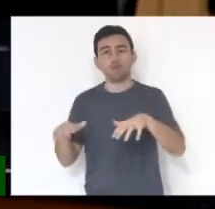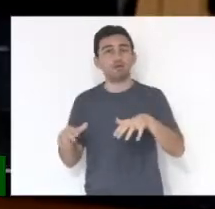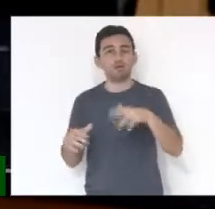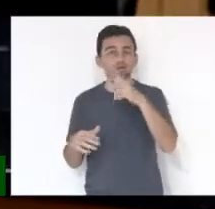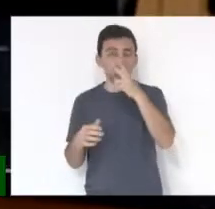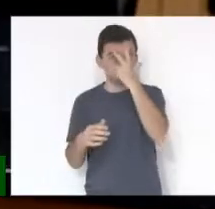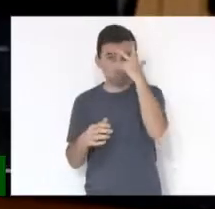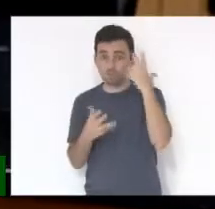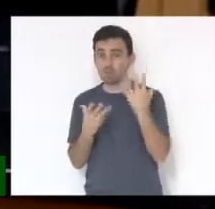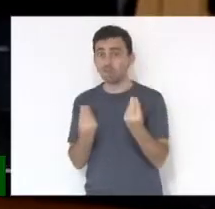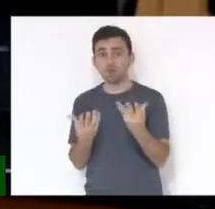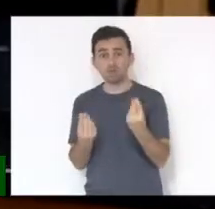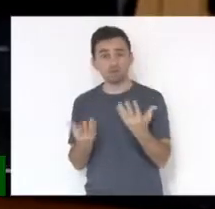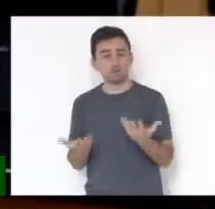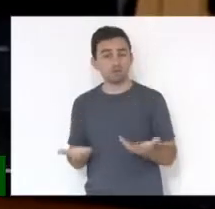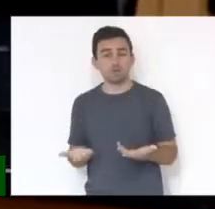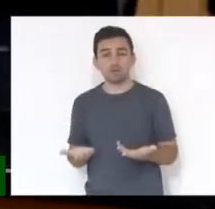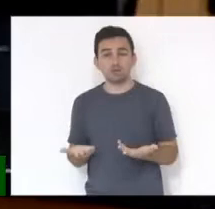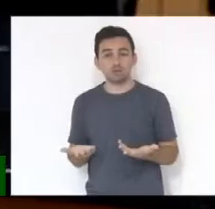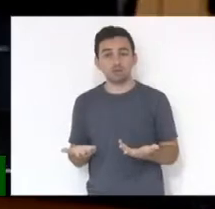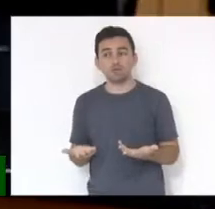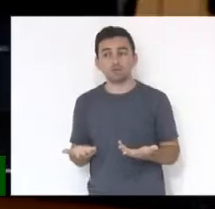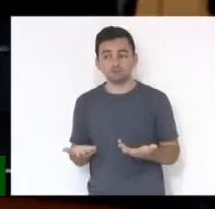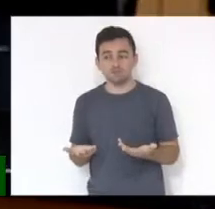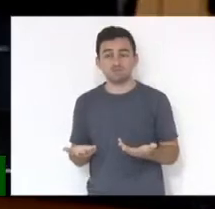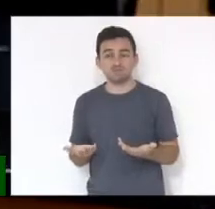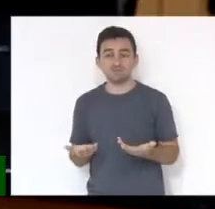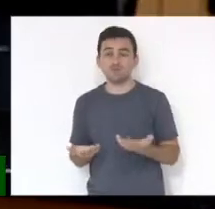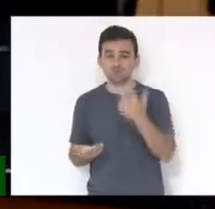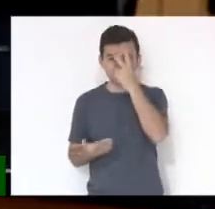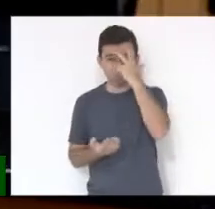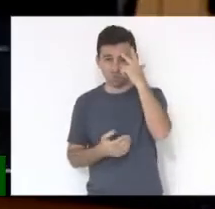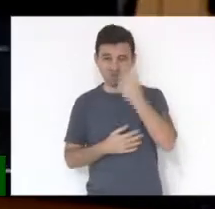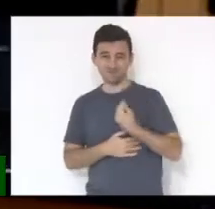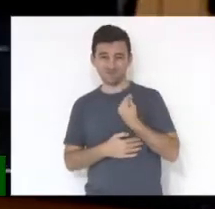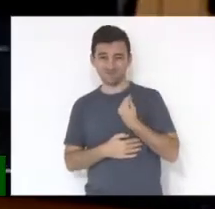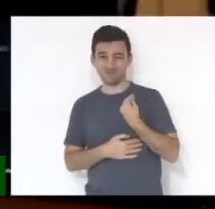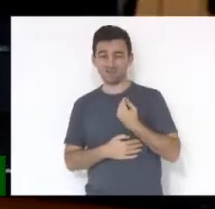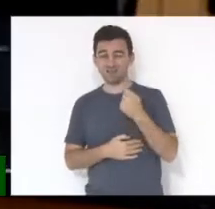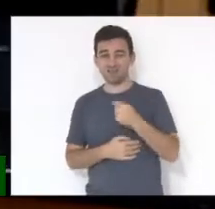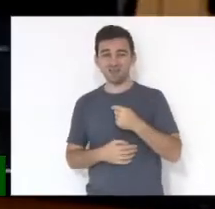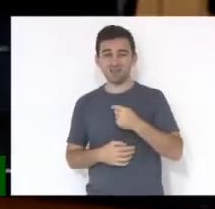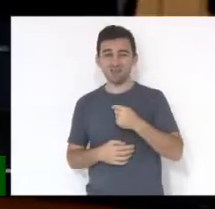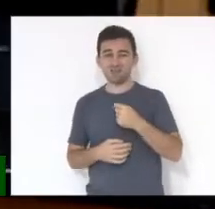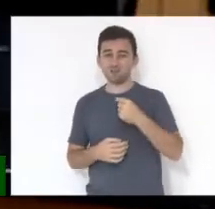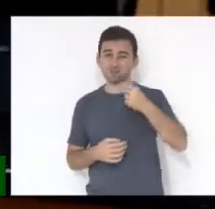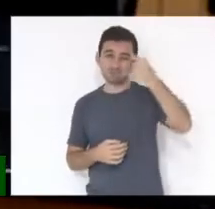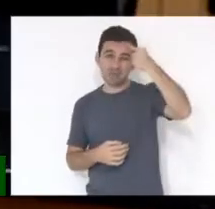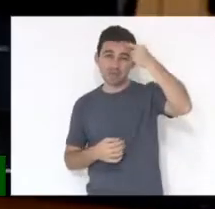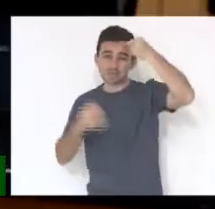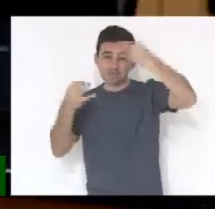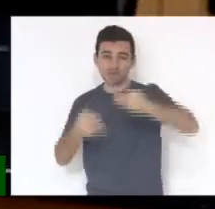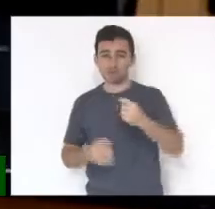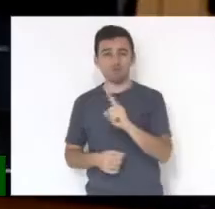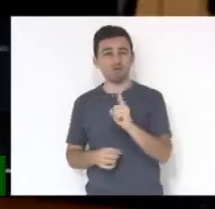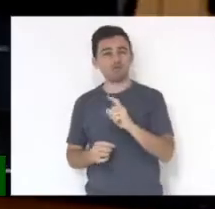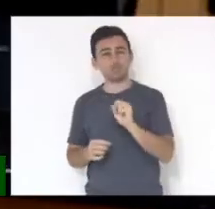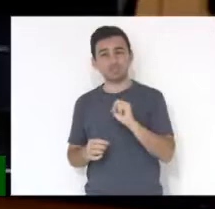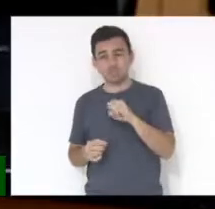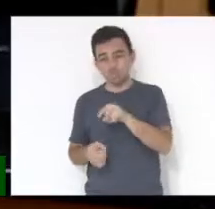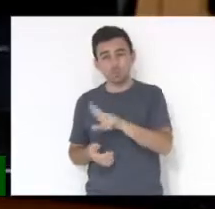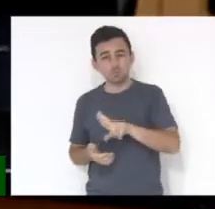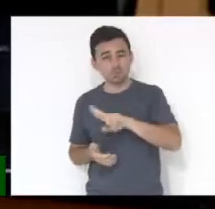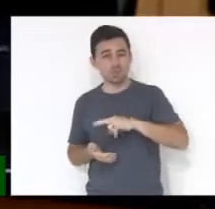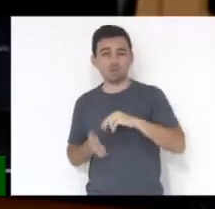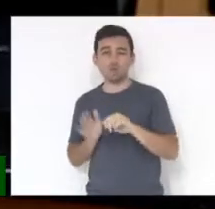ruas. Então, um adicto, aquele que tem a vida dominada pelas drogas, ele não tem discernimento do que é certo e o que é errado. E já passou da